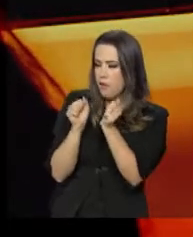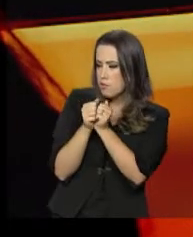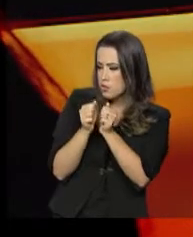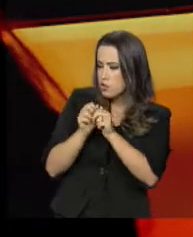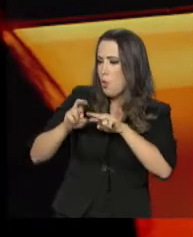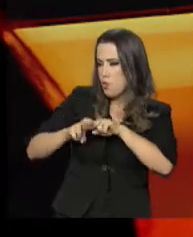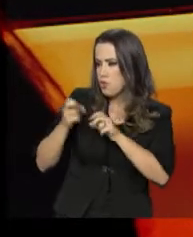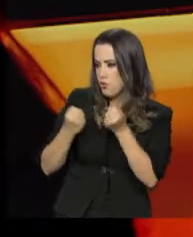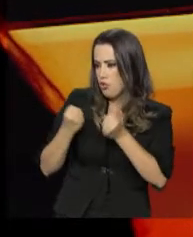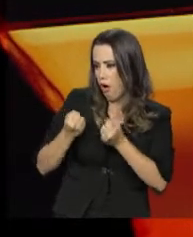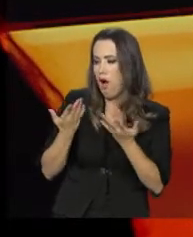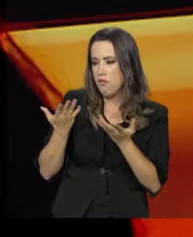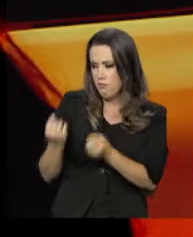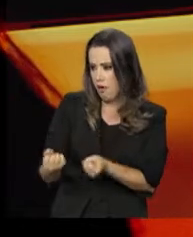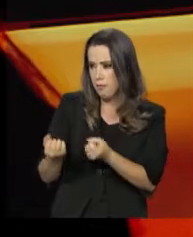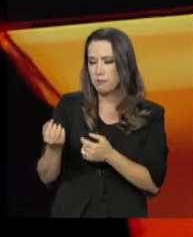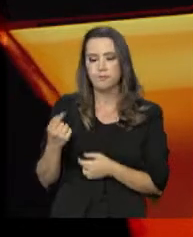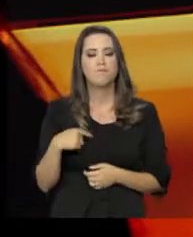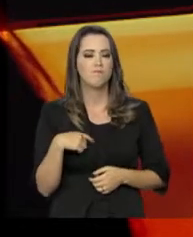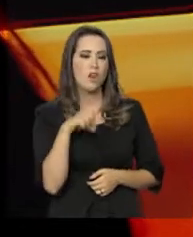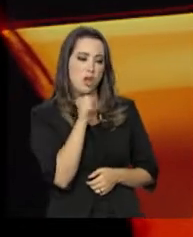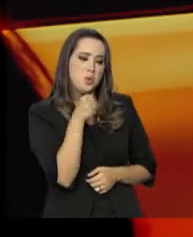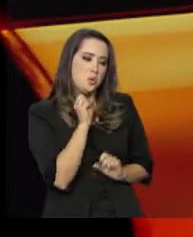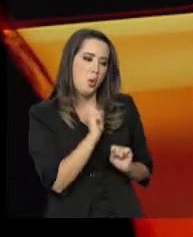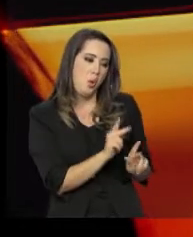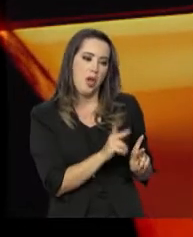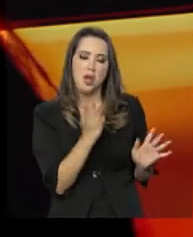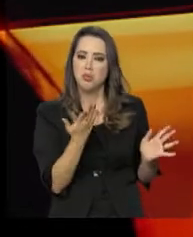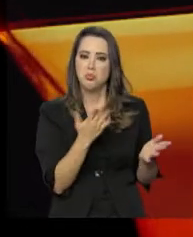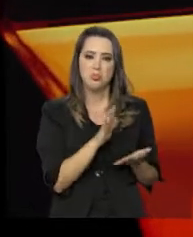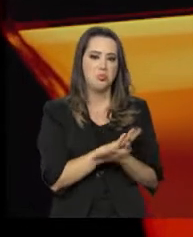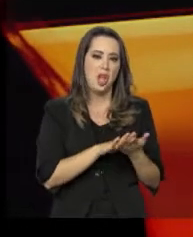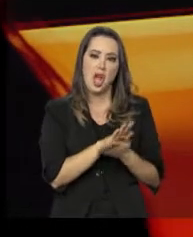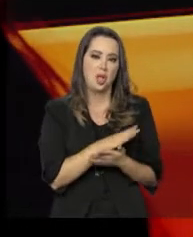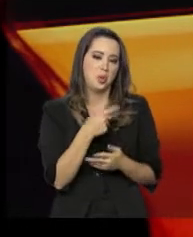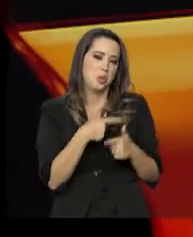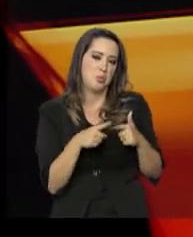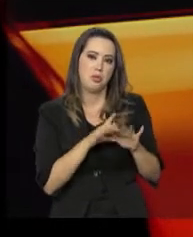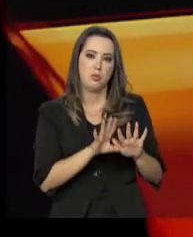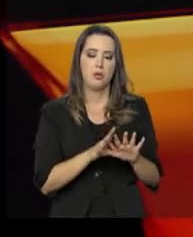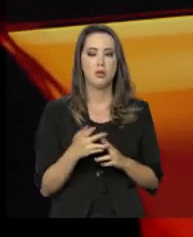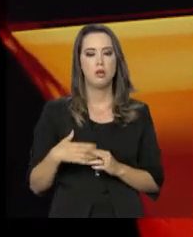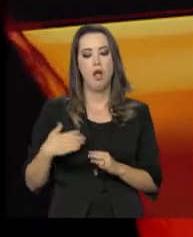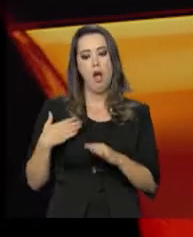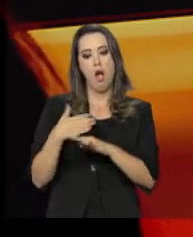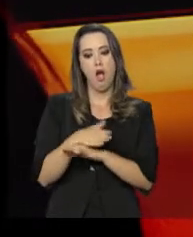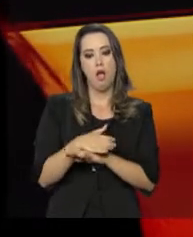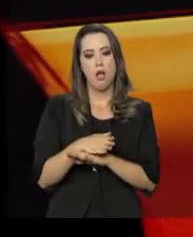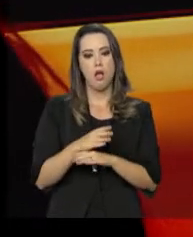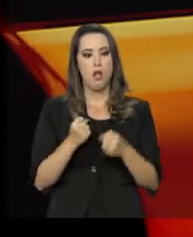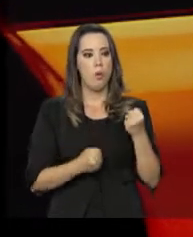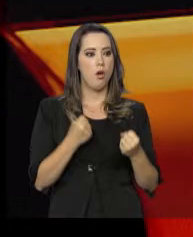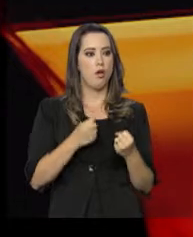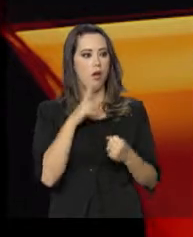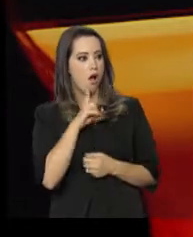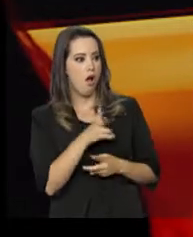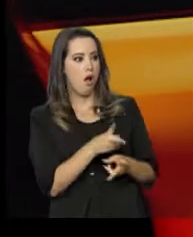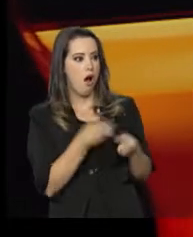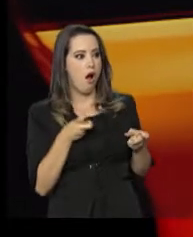carona e entrei no carro mas em momento nenhum eu levei na verdade eu entro no carro aí quando eu entrei percebi que ele estava drogado